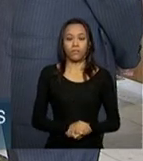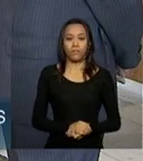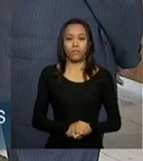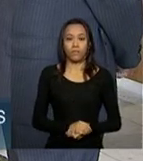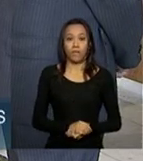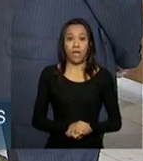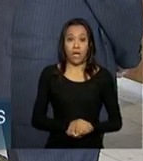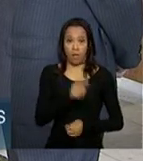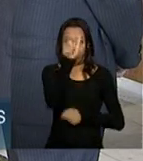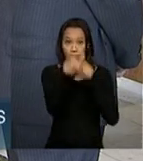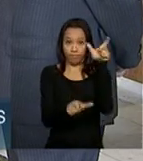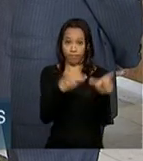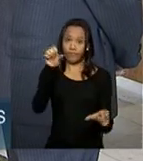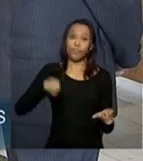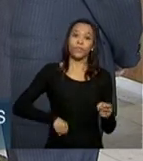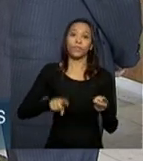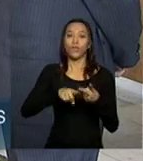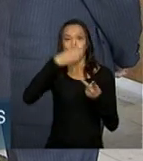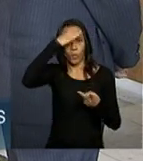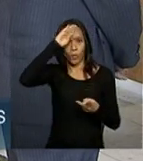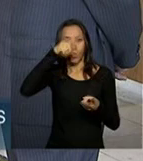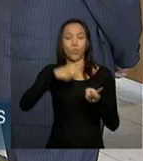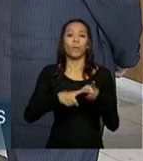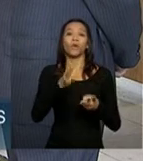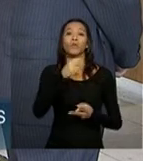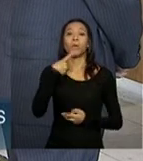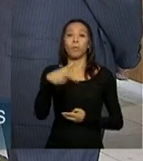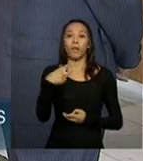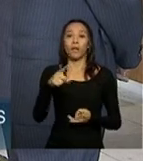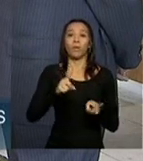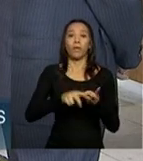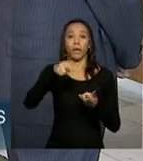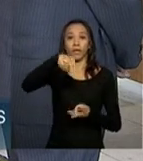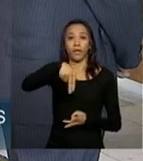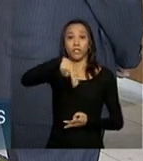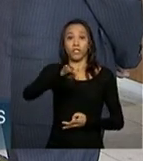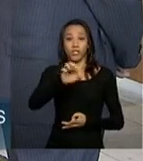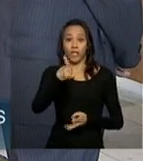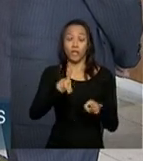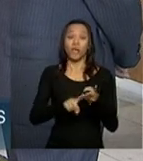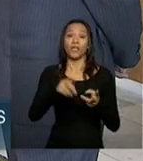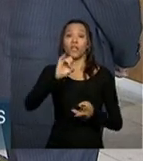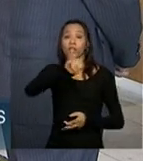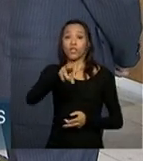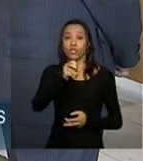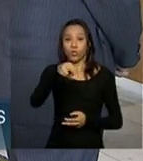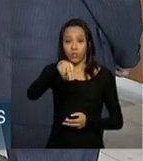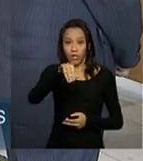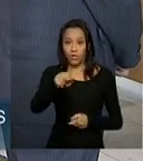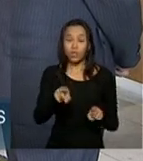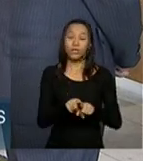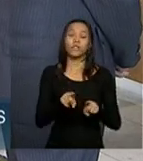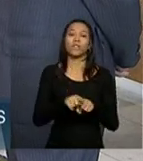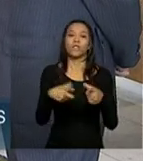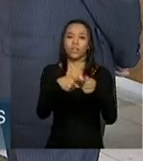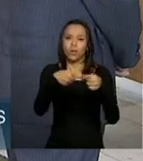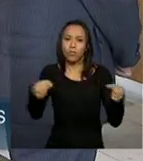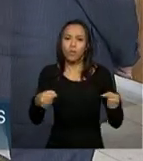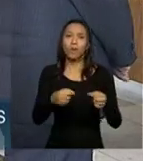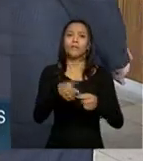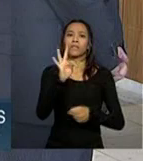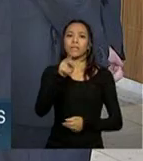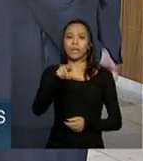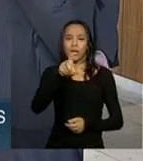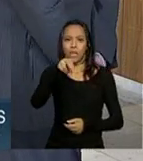São os embaixadores de Cuba, Turquia, Paraguai, Nigéria, Jordânia, Cabo Verde, Austrália, Japão,